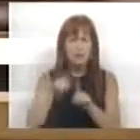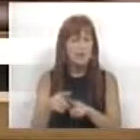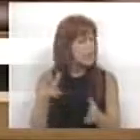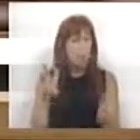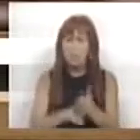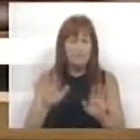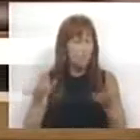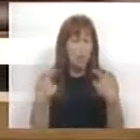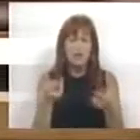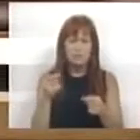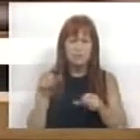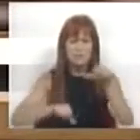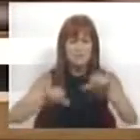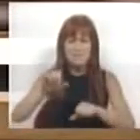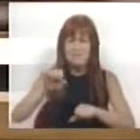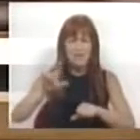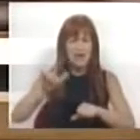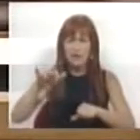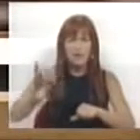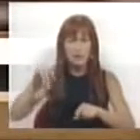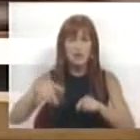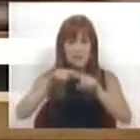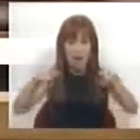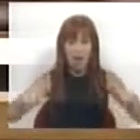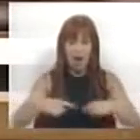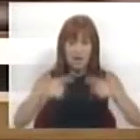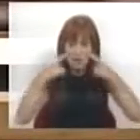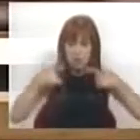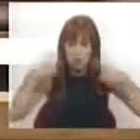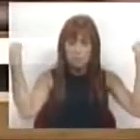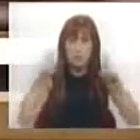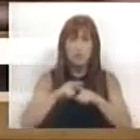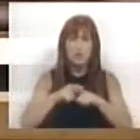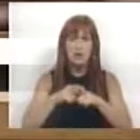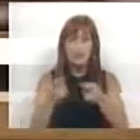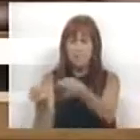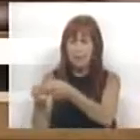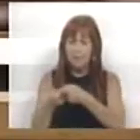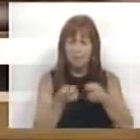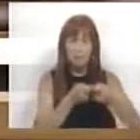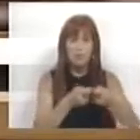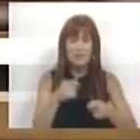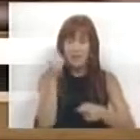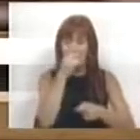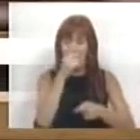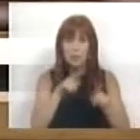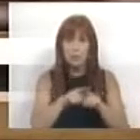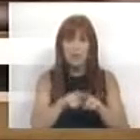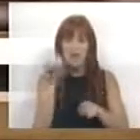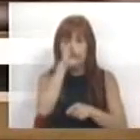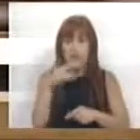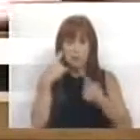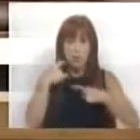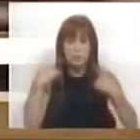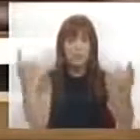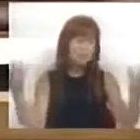não aprovar quaisquer utilizações do glifosato em parques públicos ou nas suas imediações, em recreios e em jardins